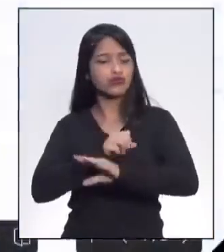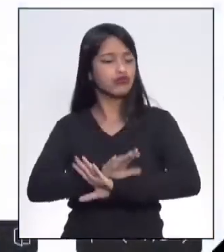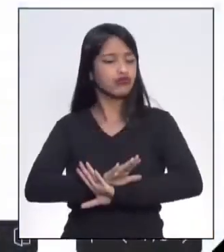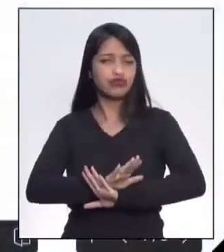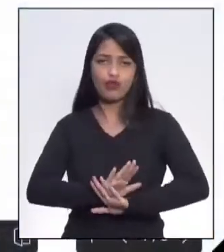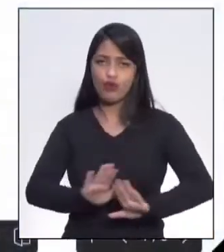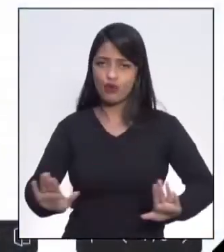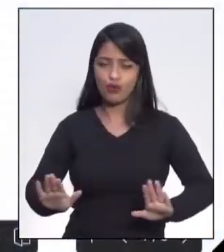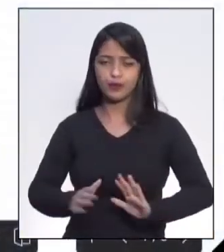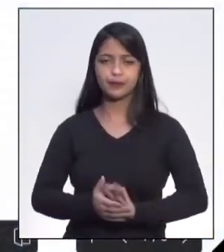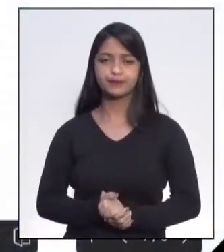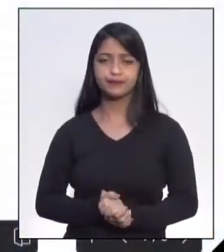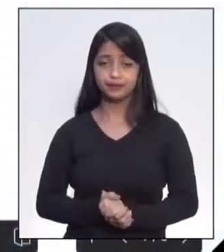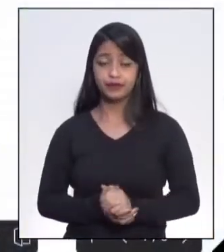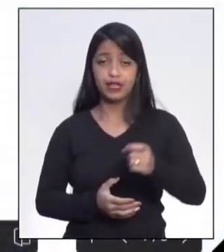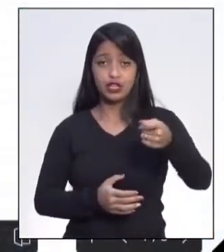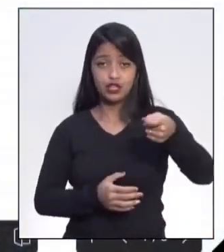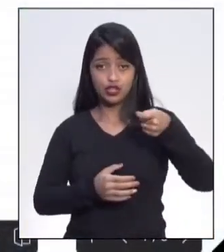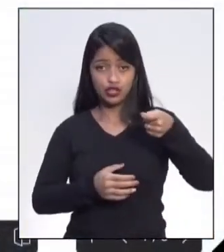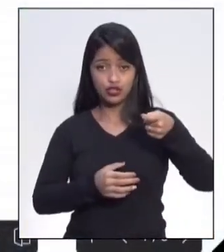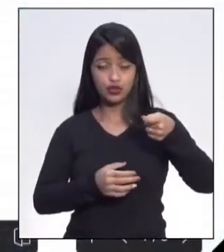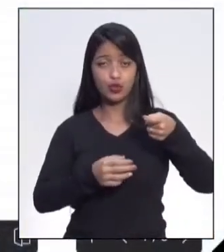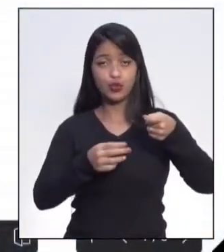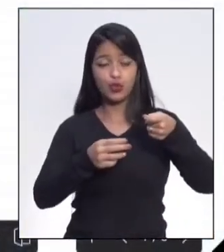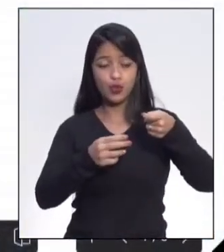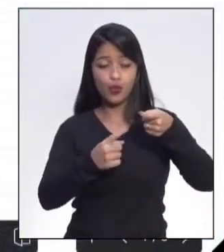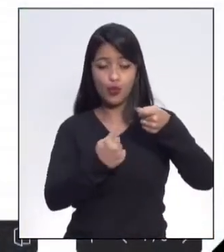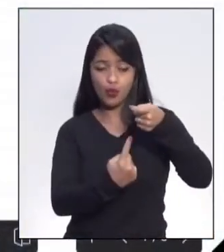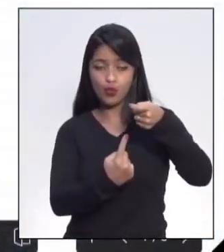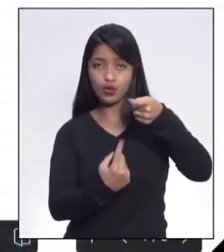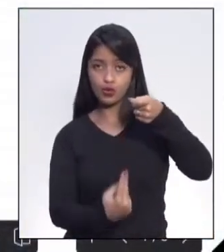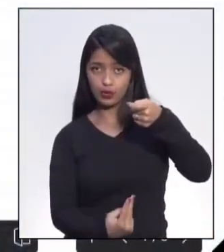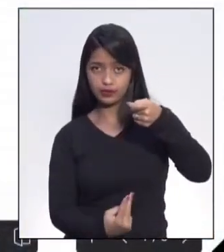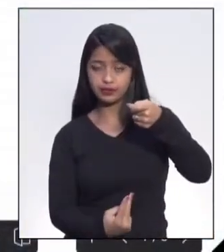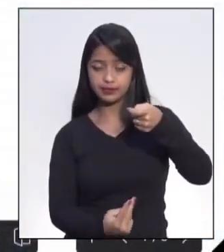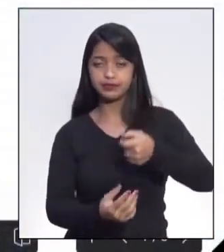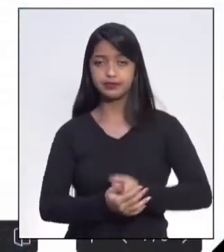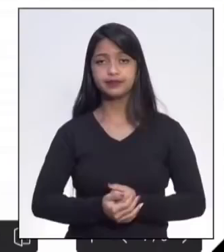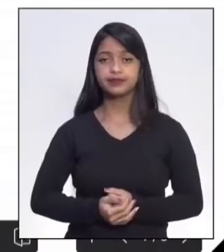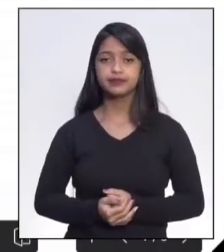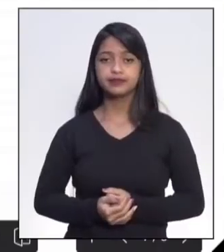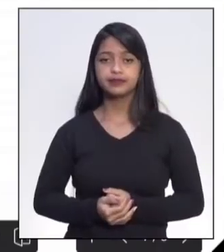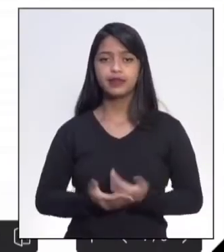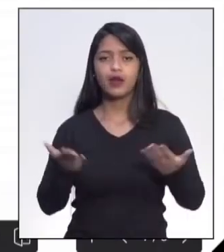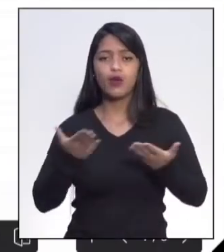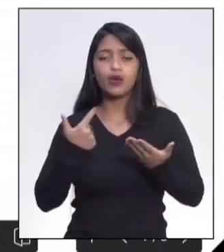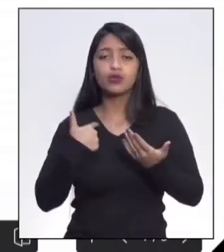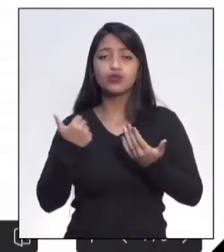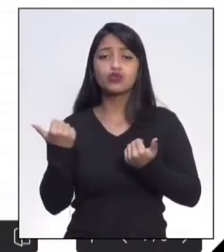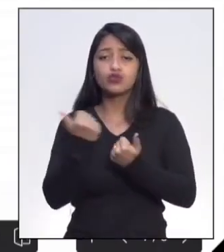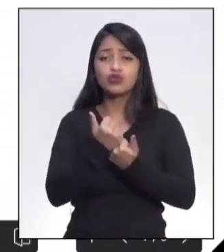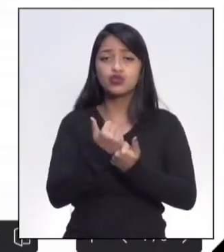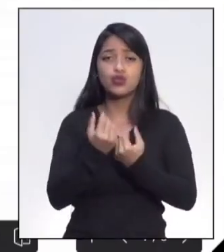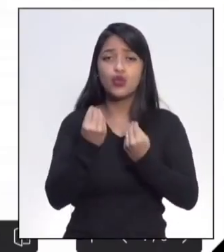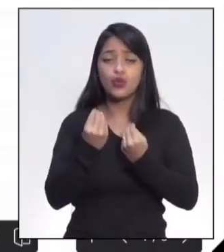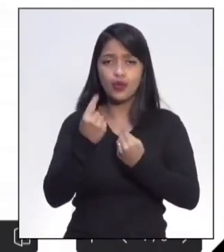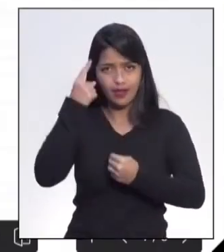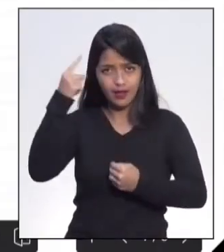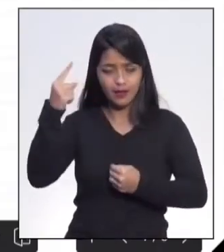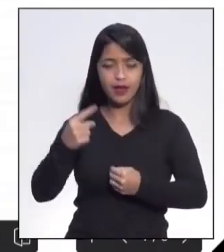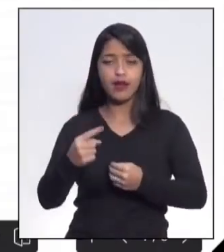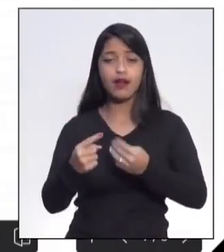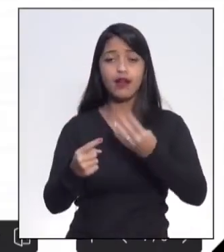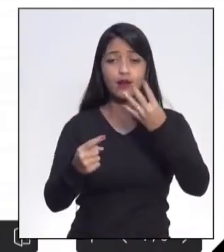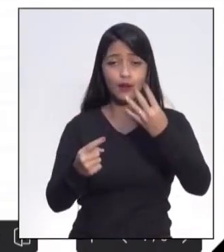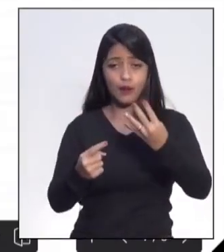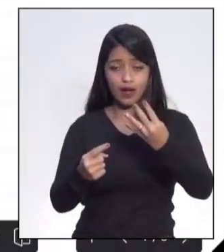Então, eu vou colocar como x igual a 1 e x igual a 2. Vou substituir. Qual que é a minha função? 4 vezes